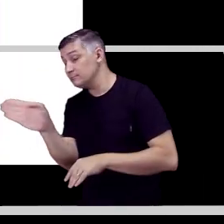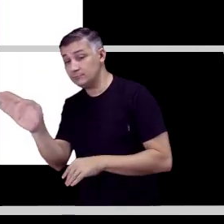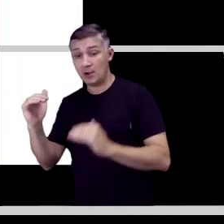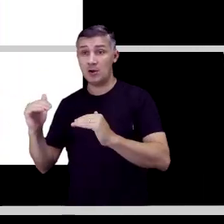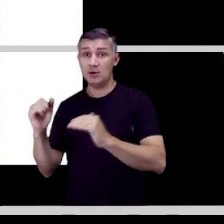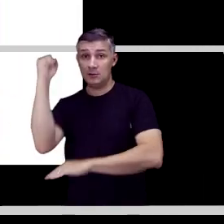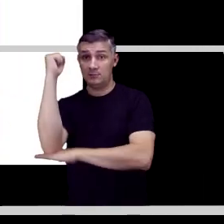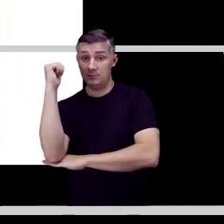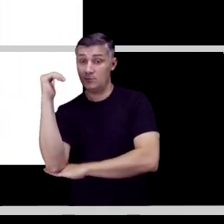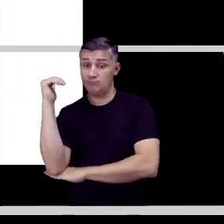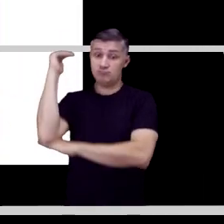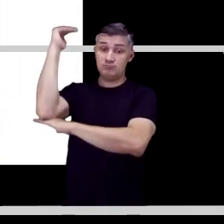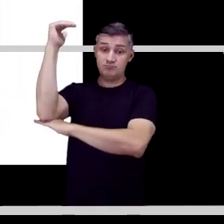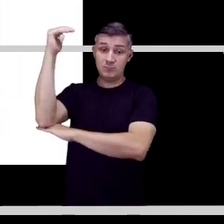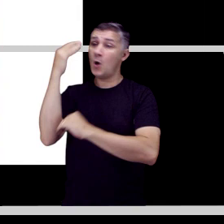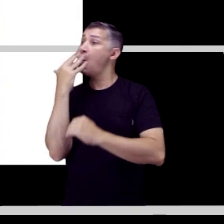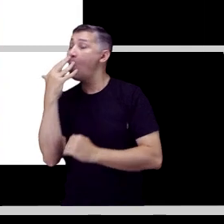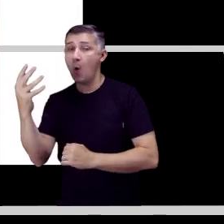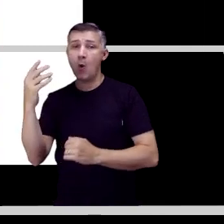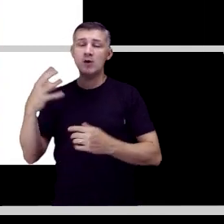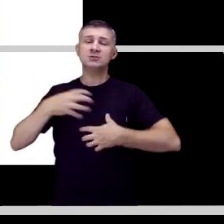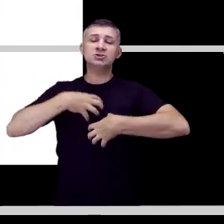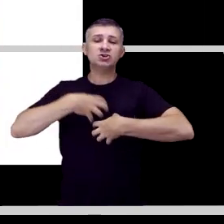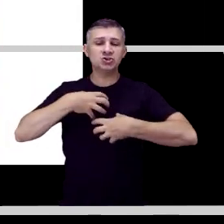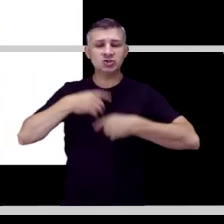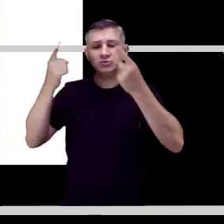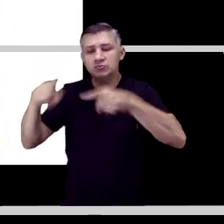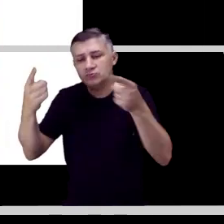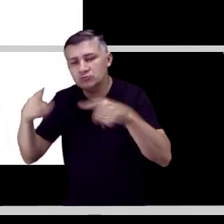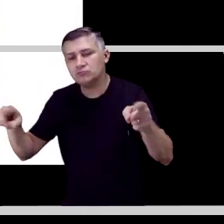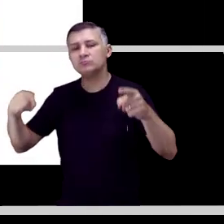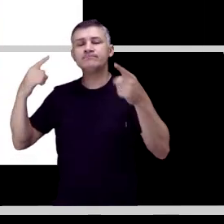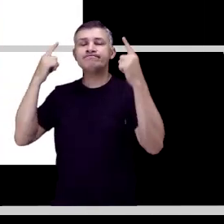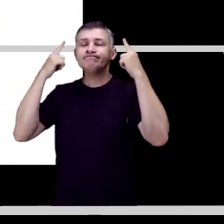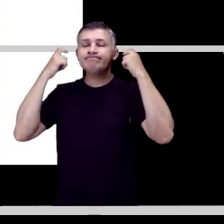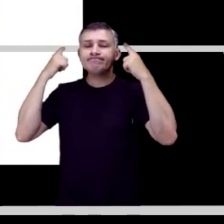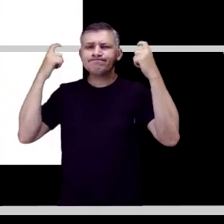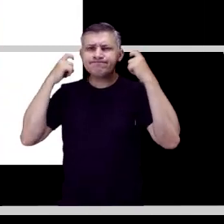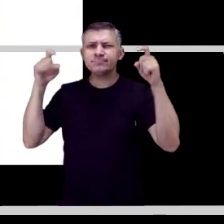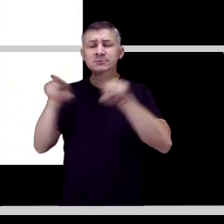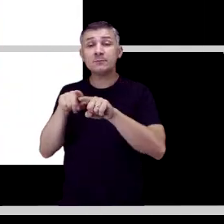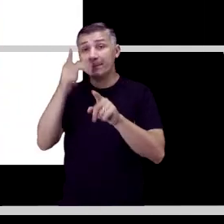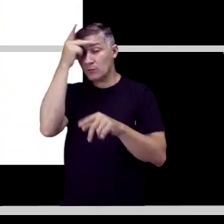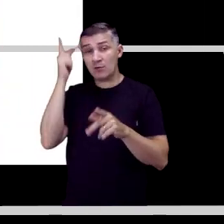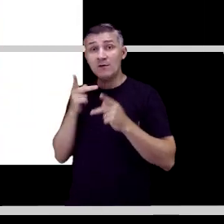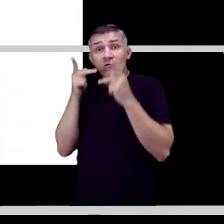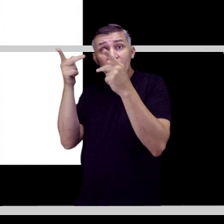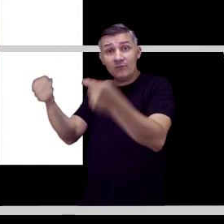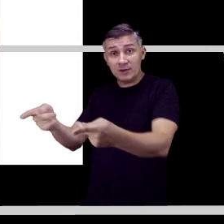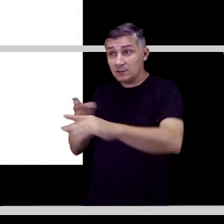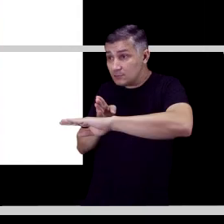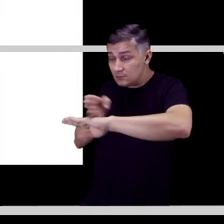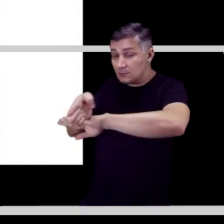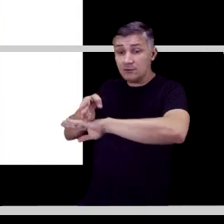em que o pé direito aumenta e há uma explosão de cor e de sensações e de música, de modo que a